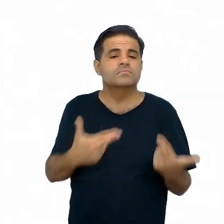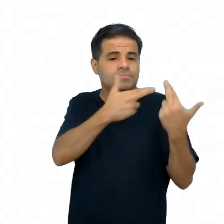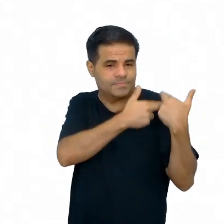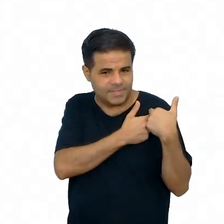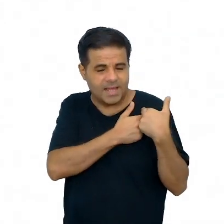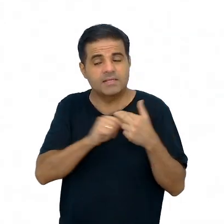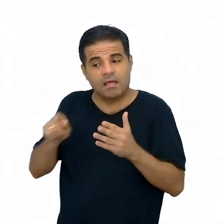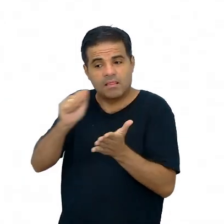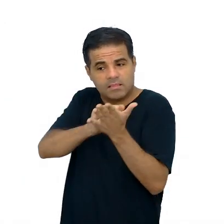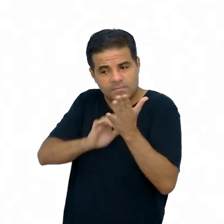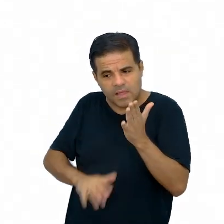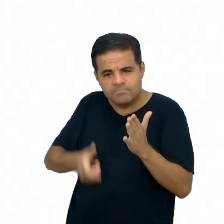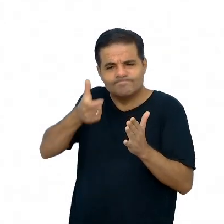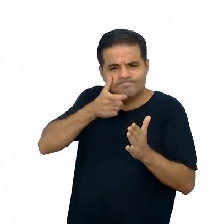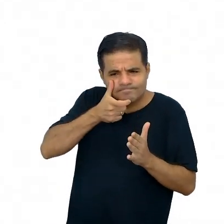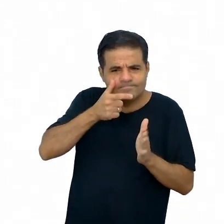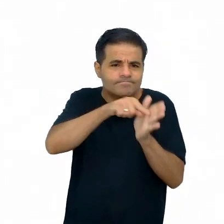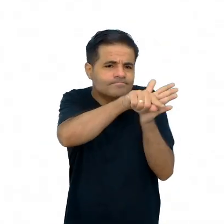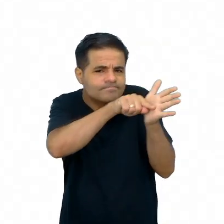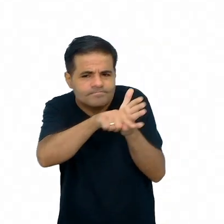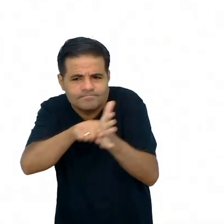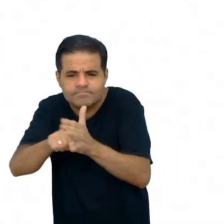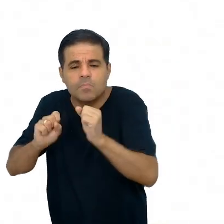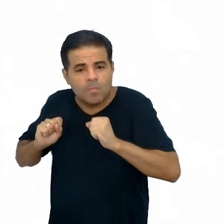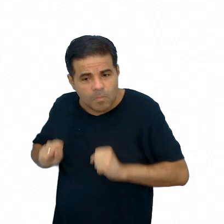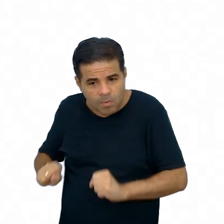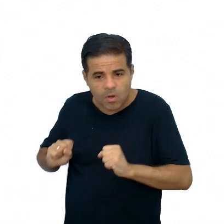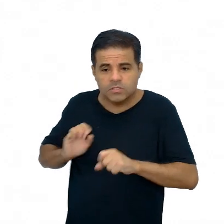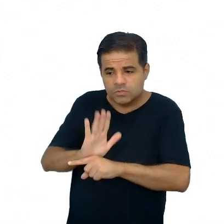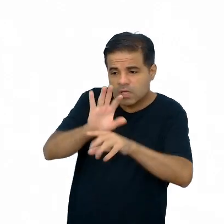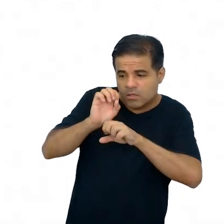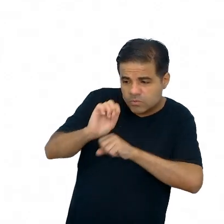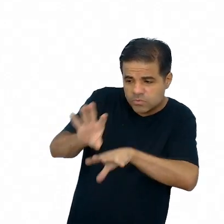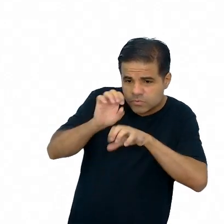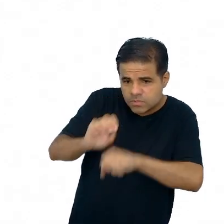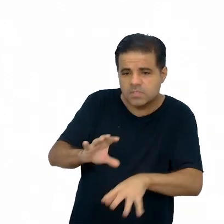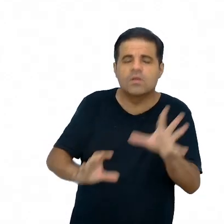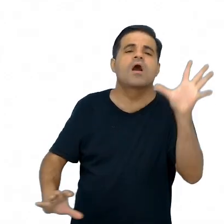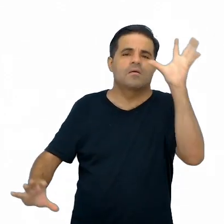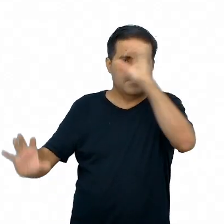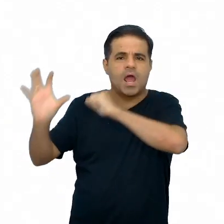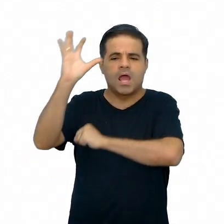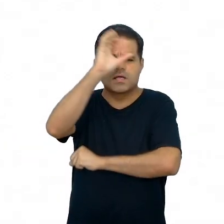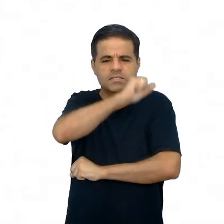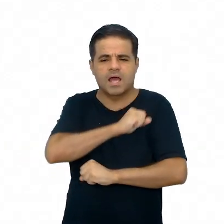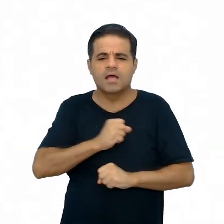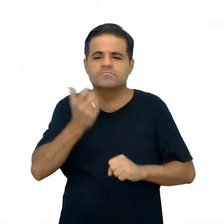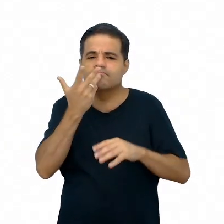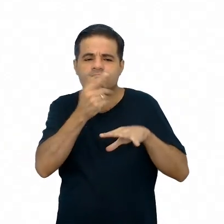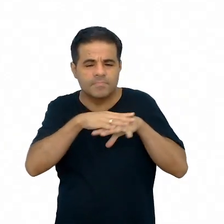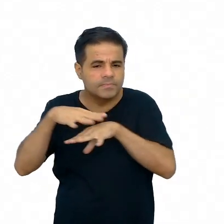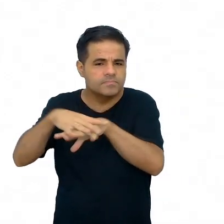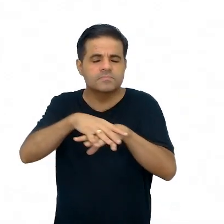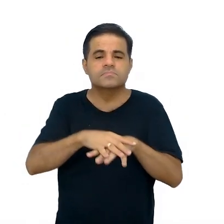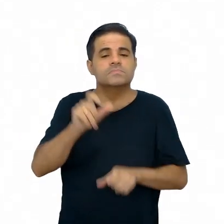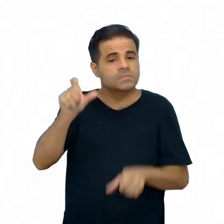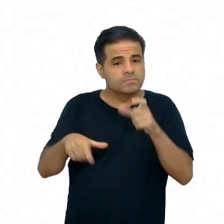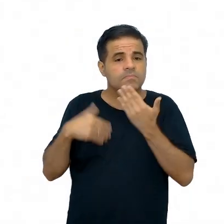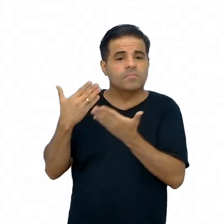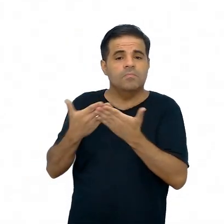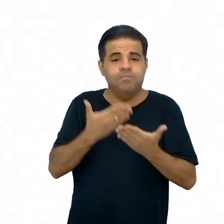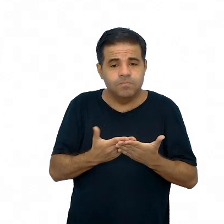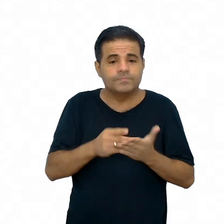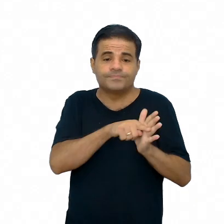as atividades de investigação podem assumir no ensino e na aprendizagem da matemática? Os estudantes